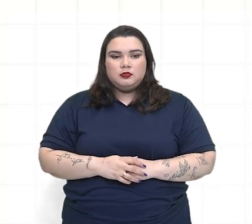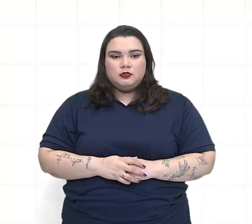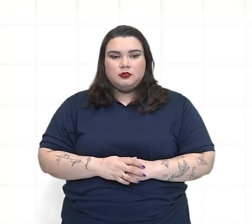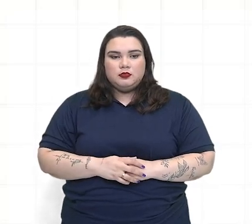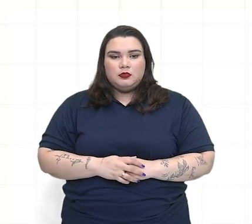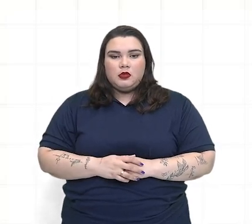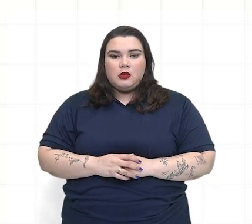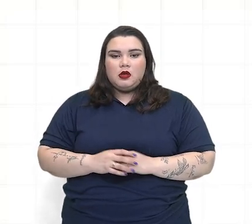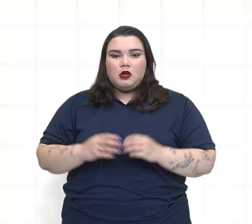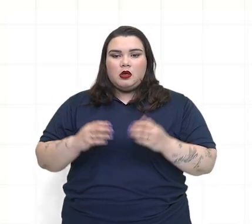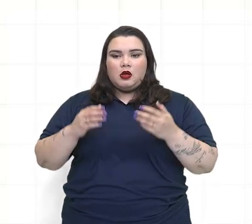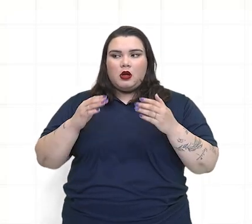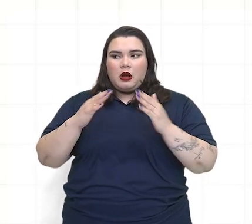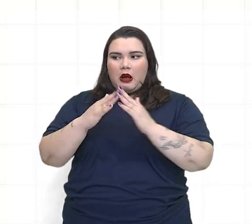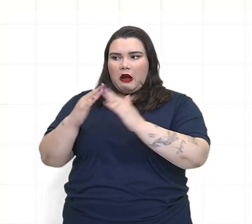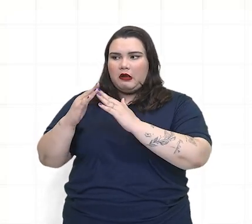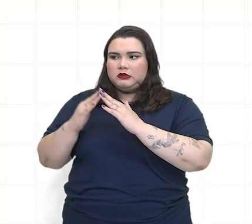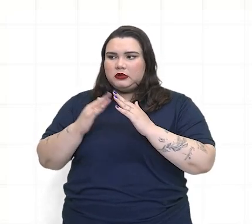domicílios vagos,